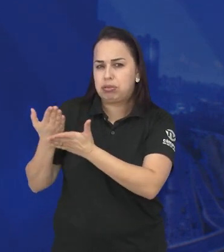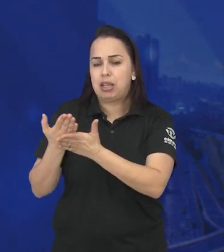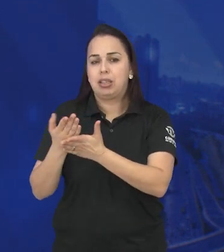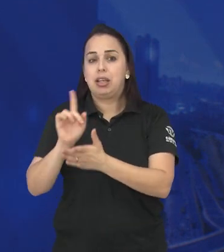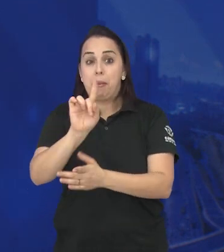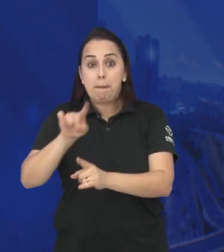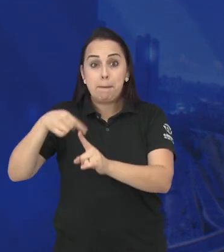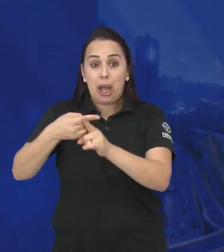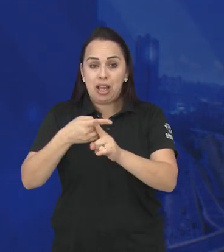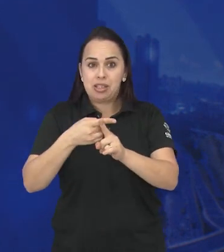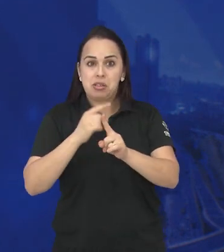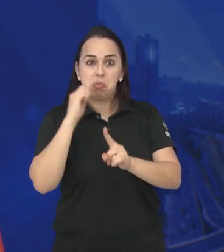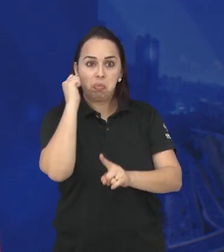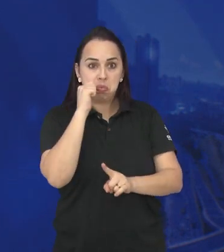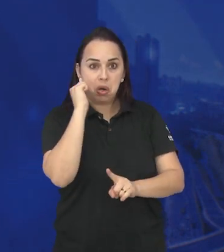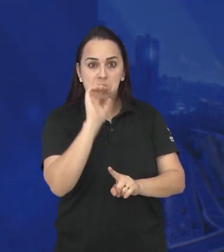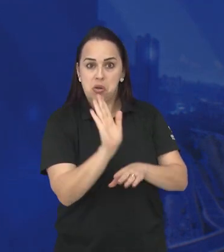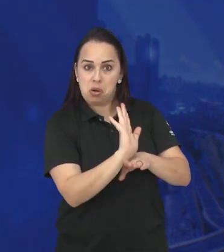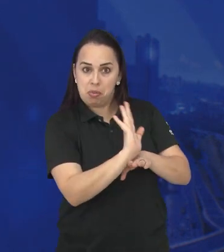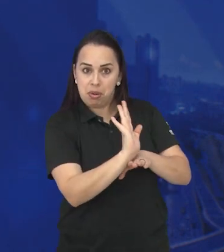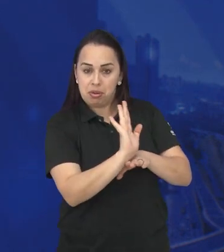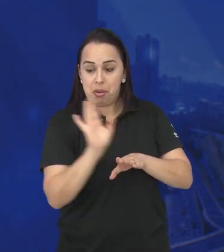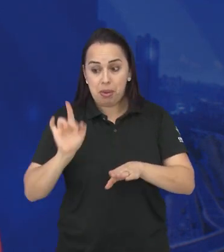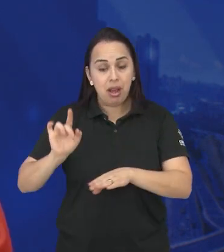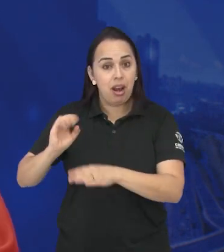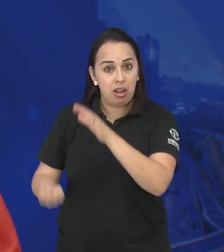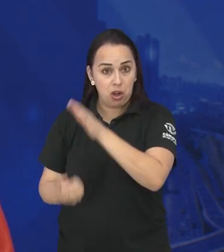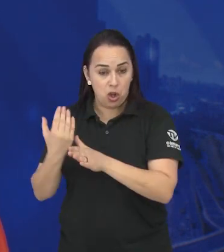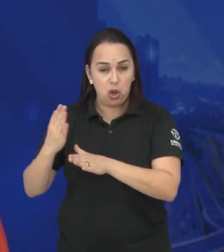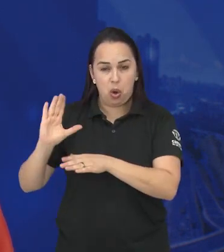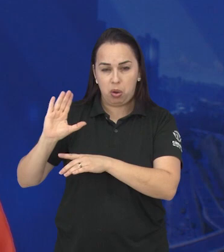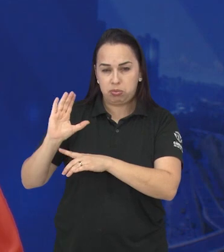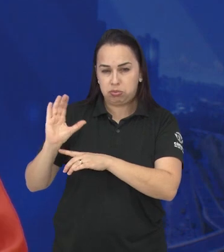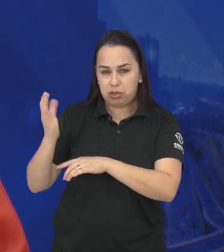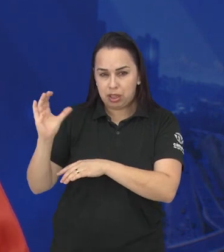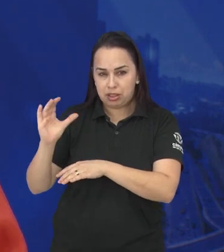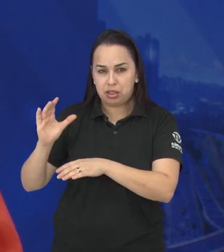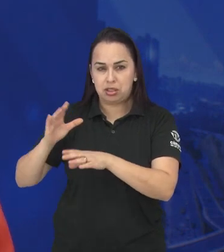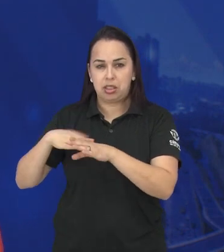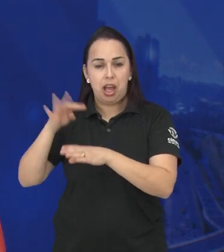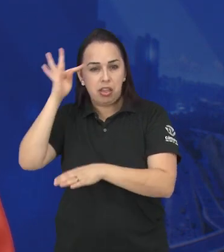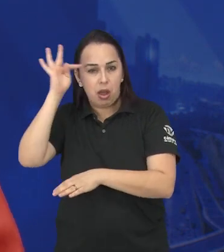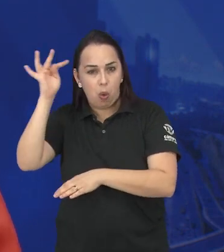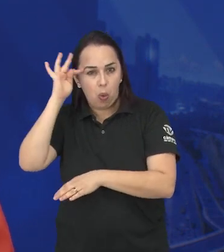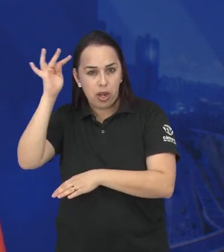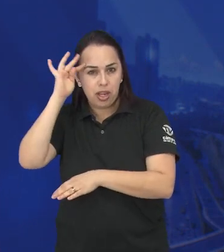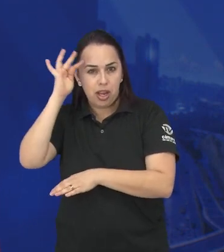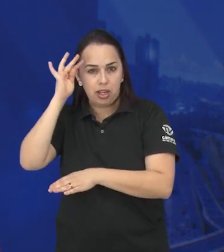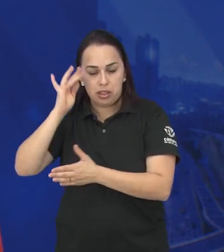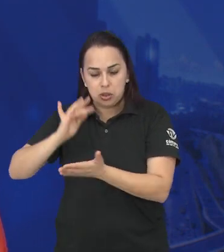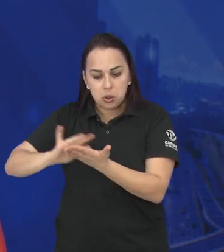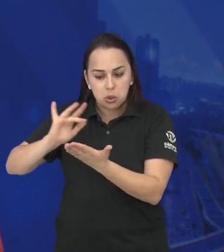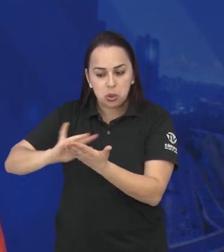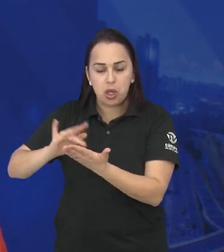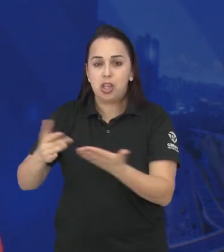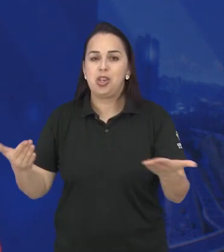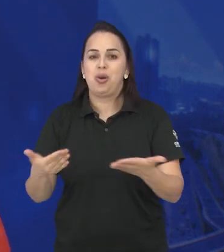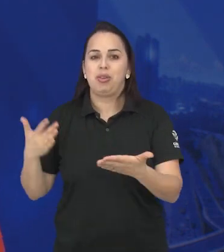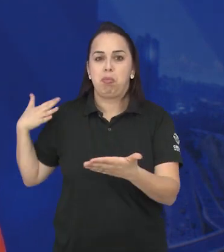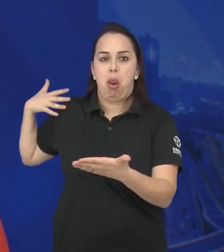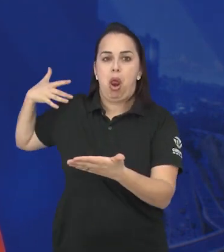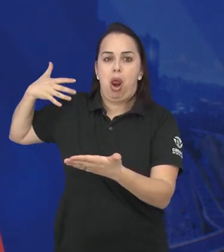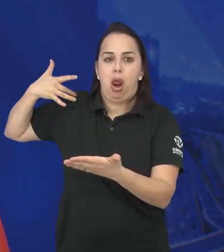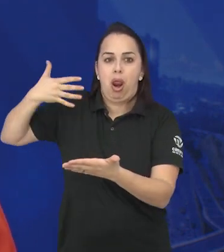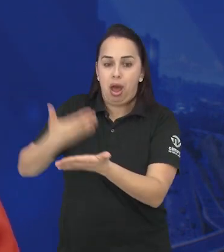sido artista de cinema, ela também foi uma grande cientista que desenvolveu toda a teoria, os primeiros dispositivos que permite hoje a